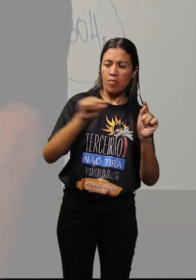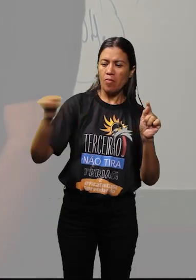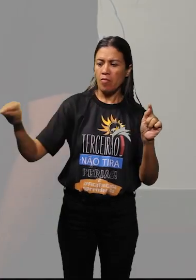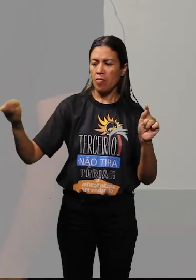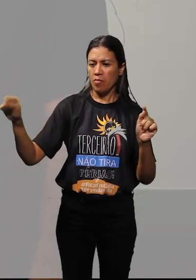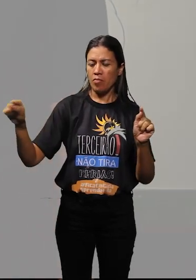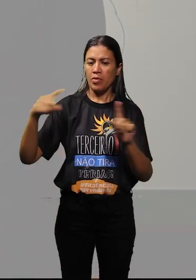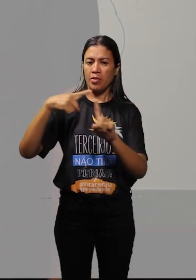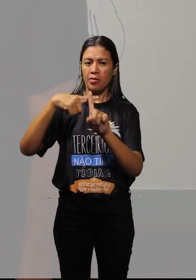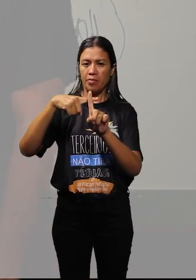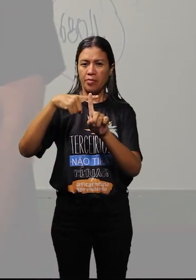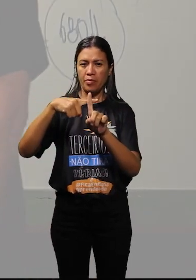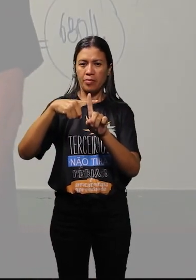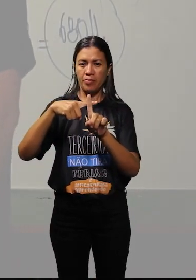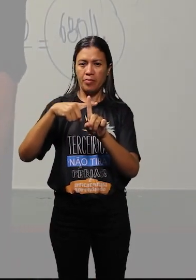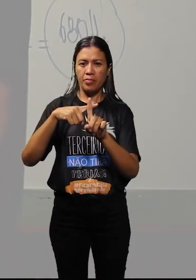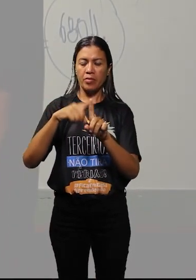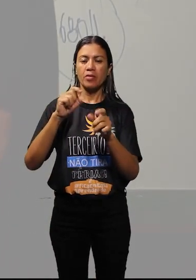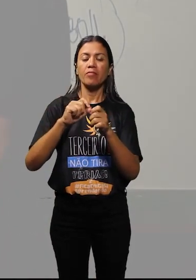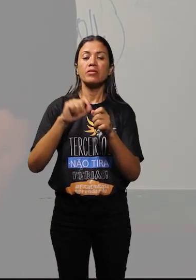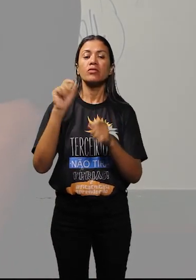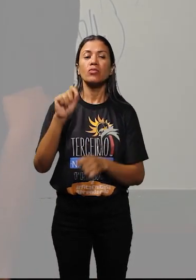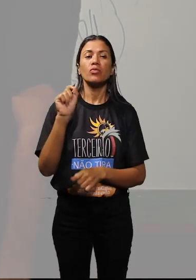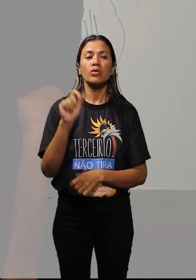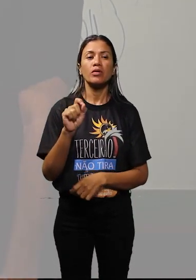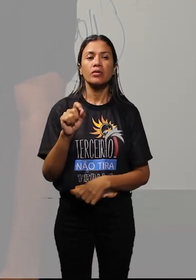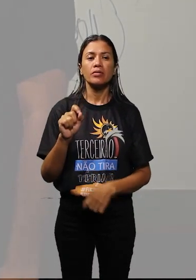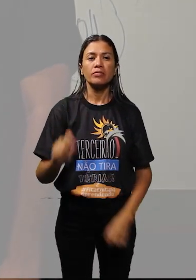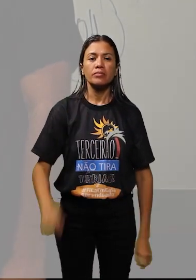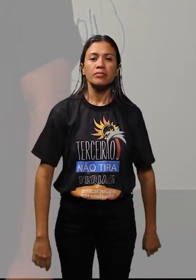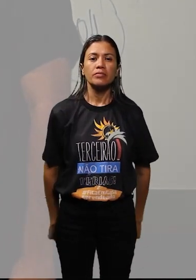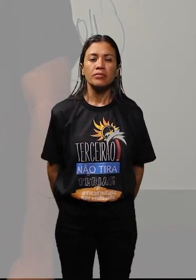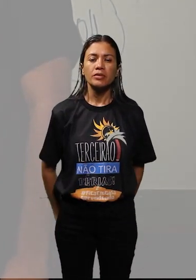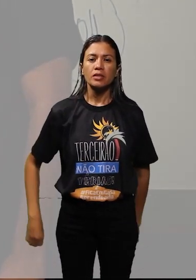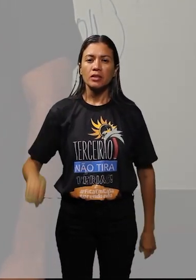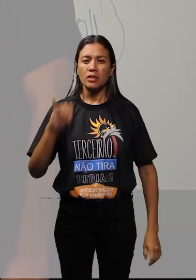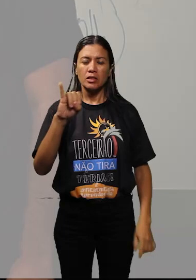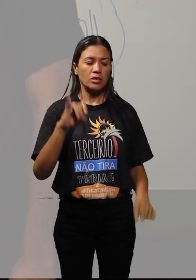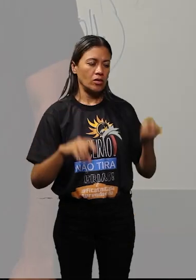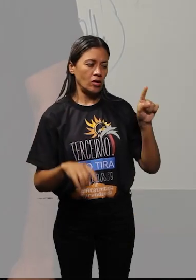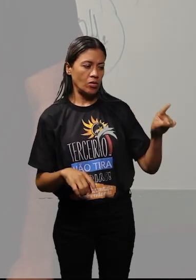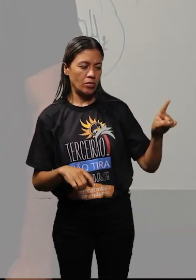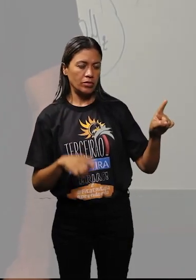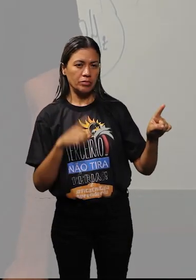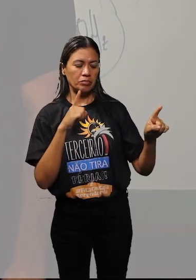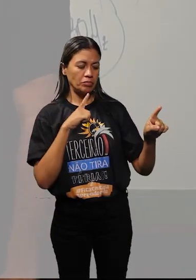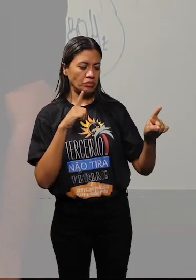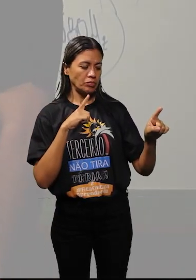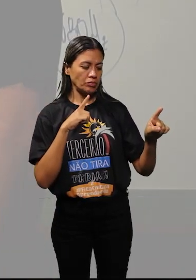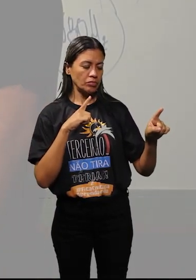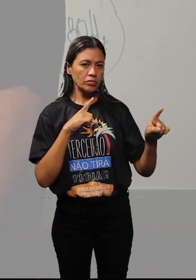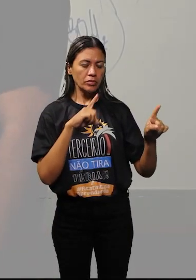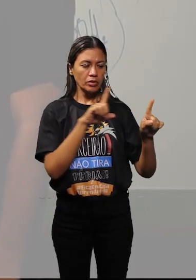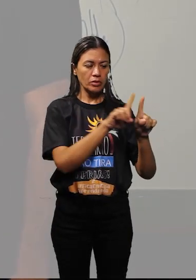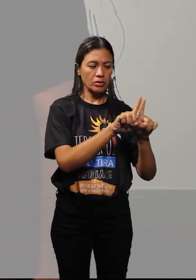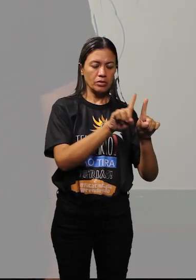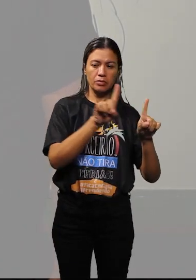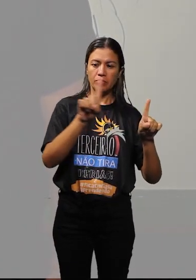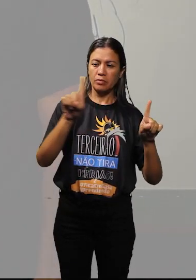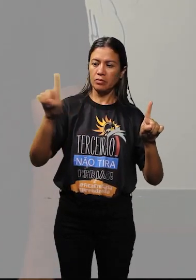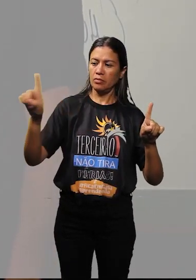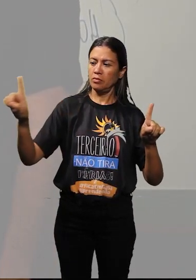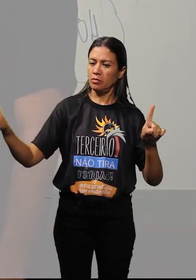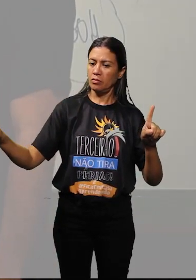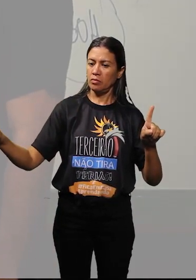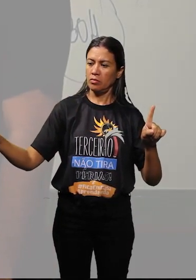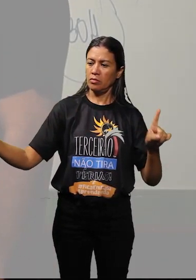está aqui o sinalzinho de mais, olha o que meu filho vai fazer, ó. Vai fazer assim, ó. Se o observador estiver indo na direção da fonte, ou seja, se